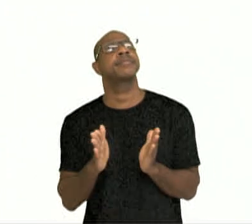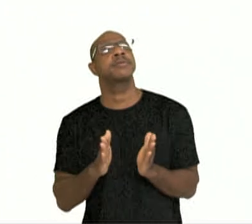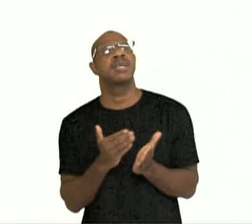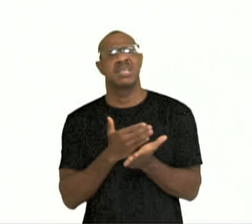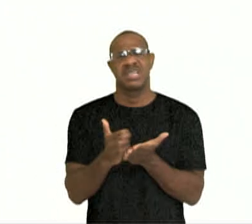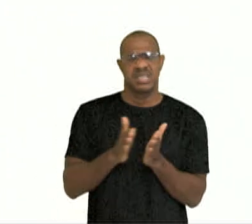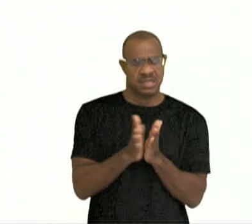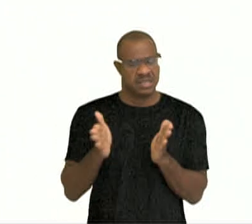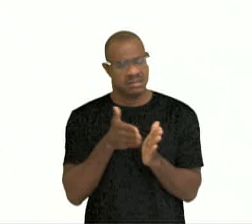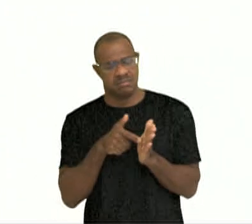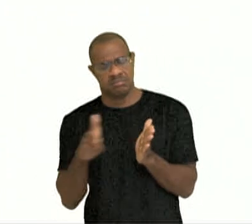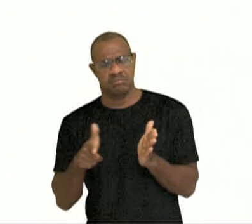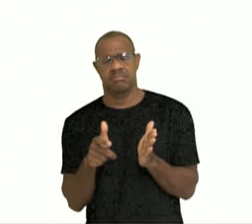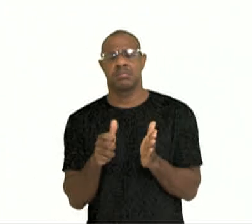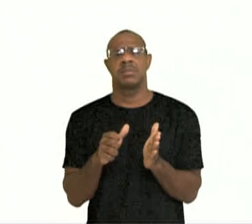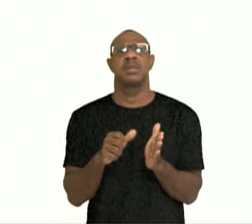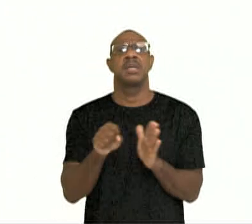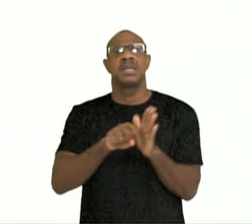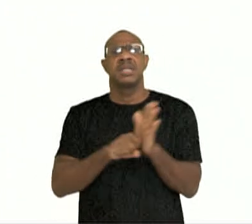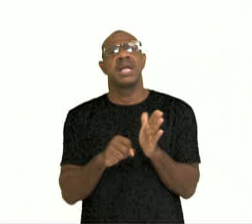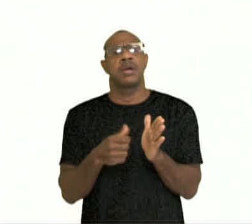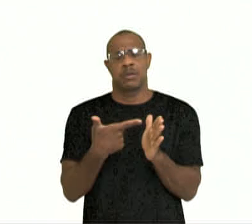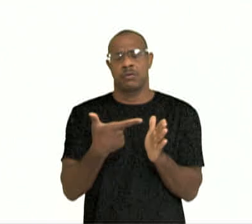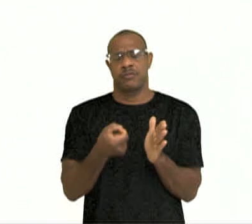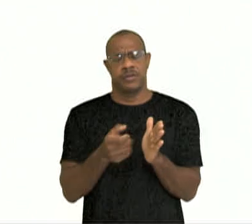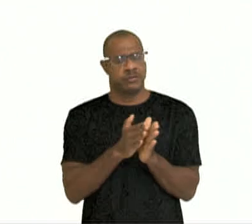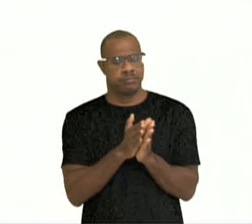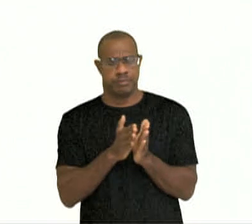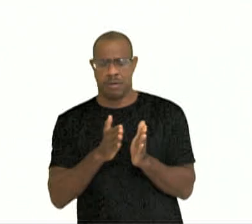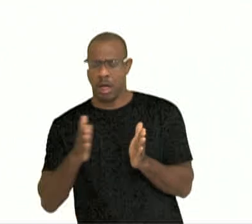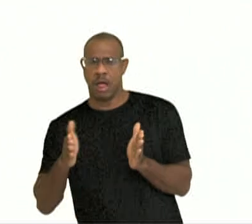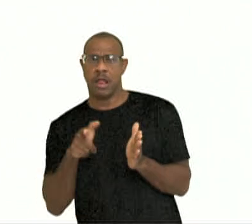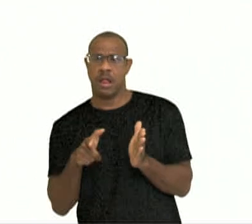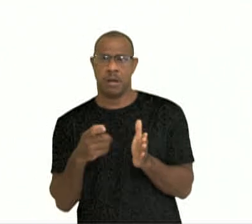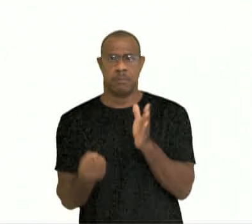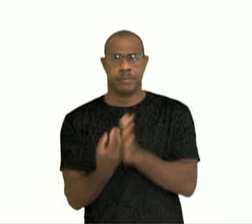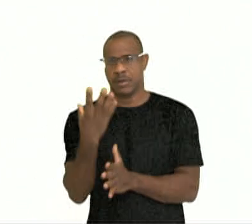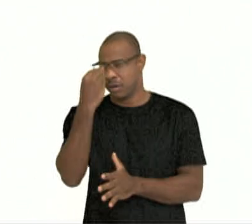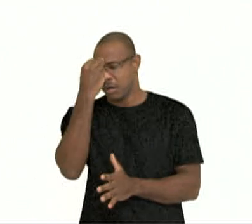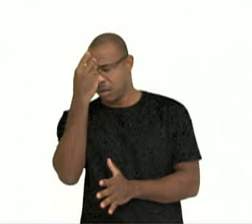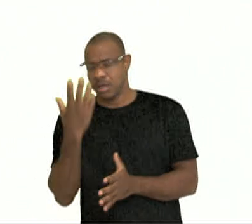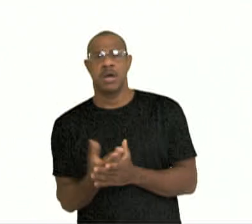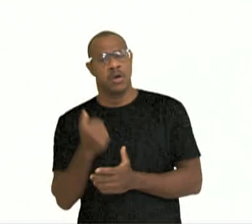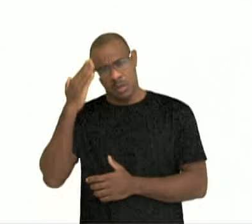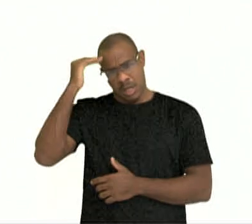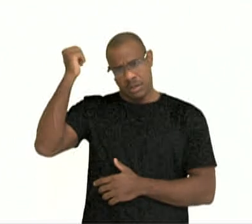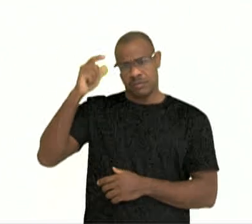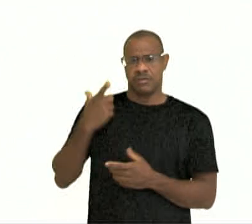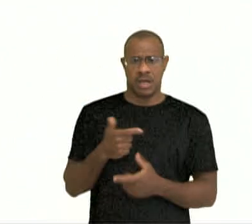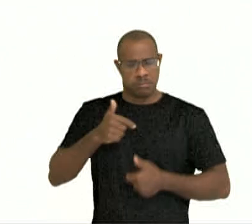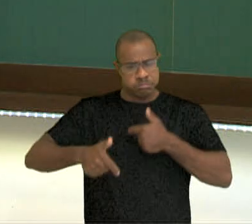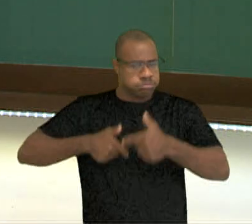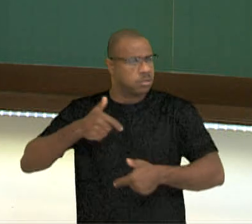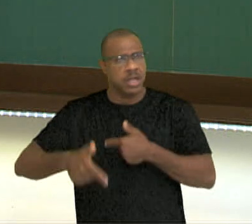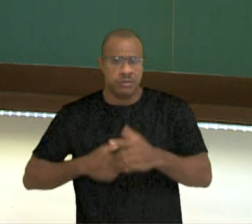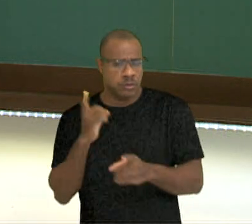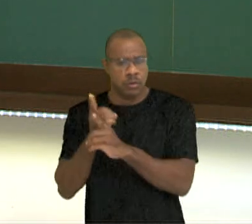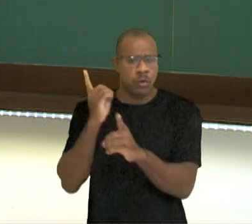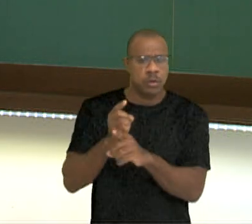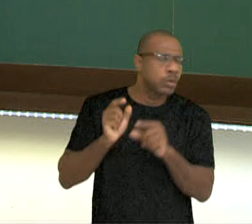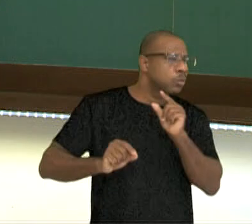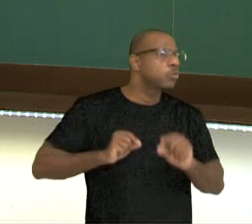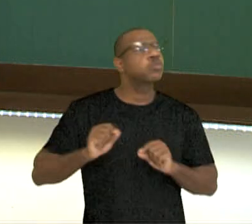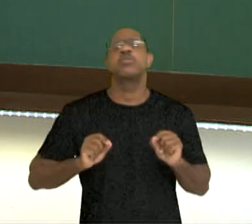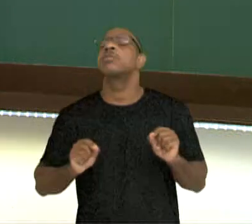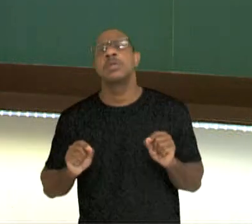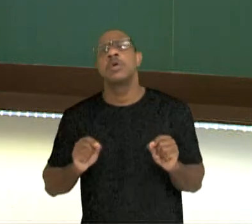início do século XX, depois que surgiu a fotografia, o artista já vem se ressignificando, já encontra